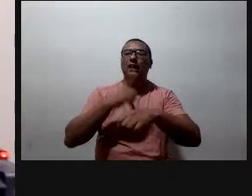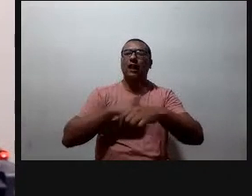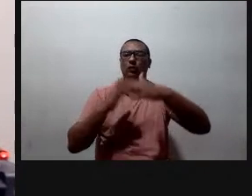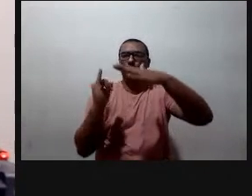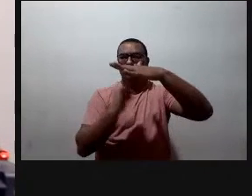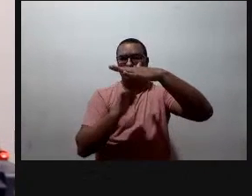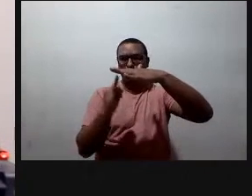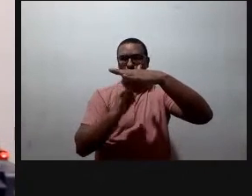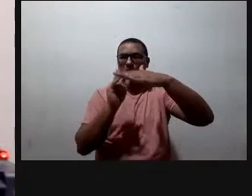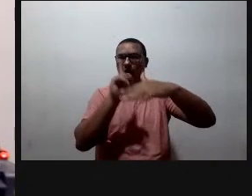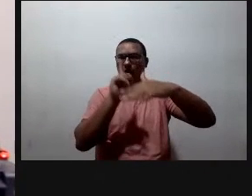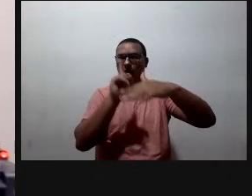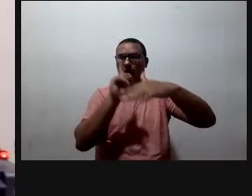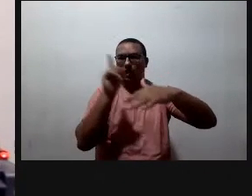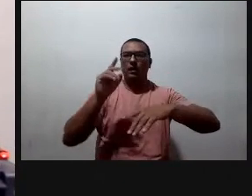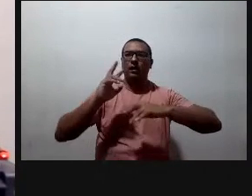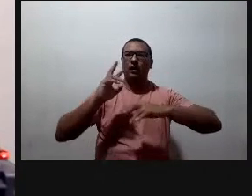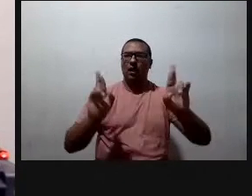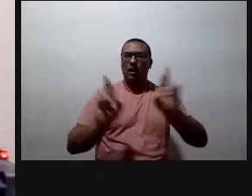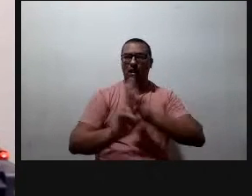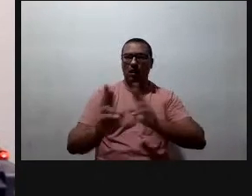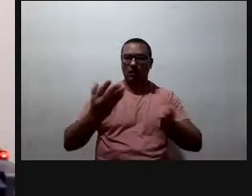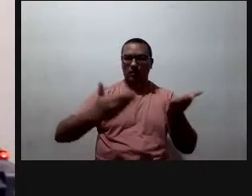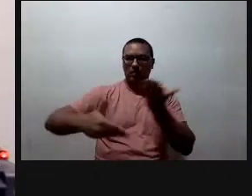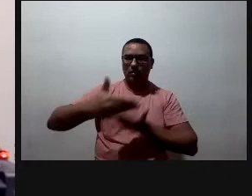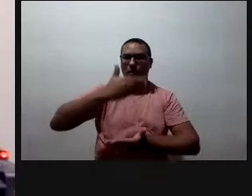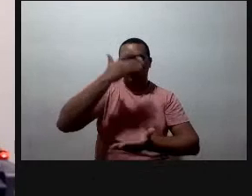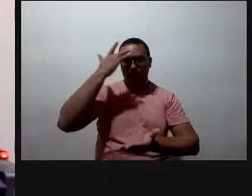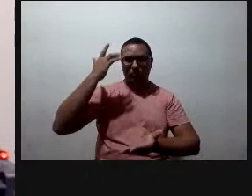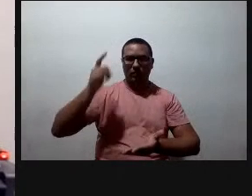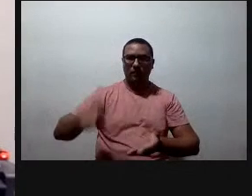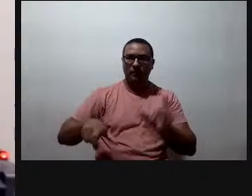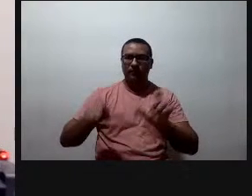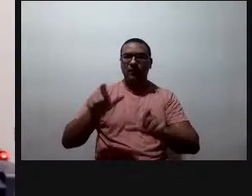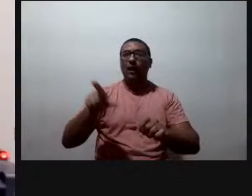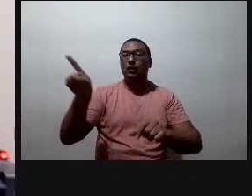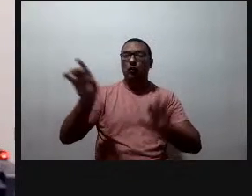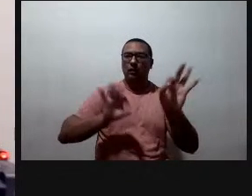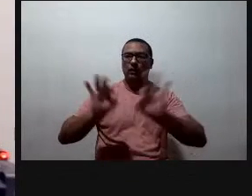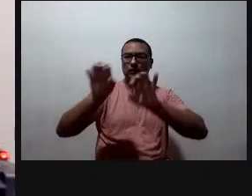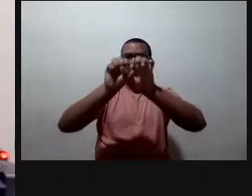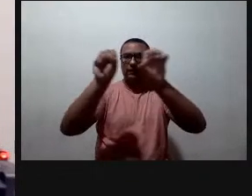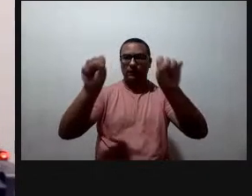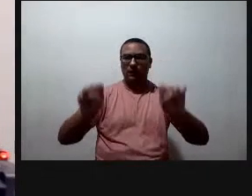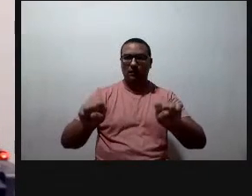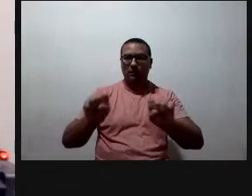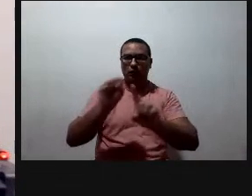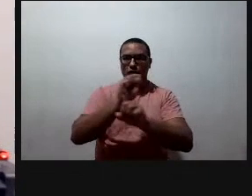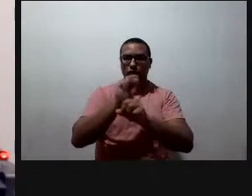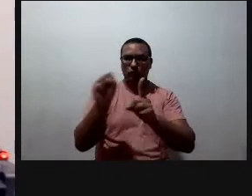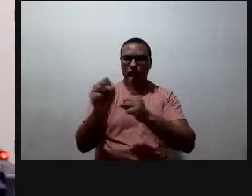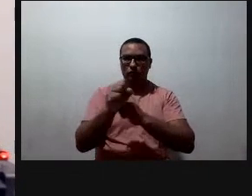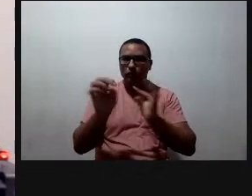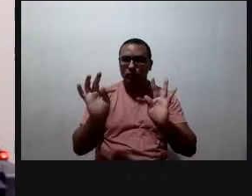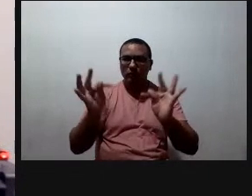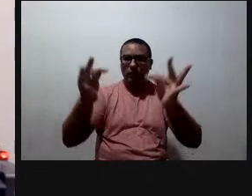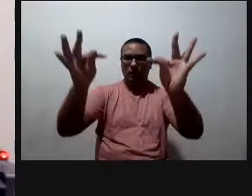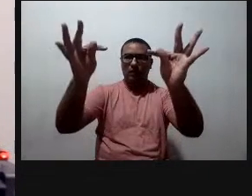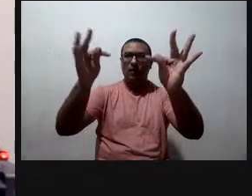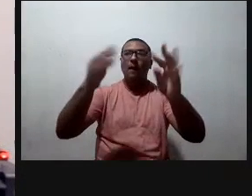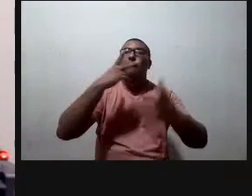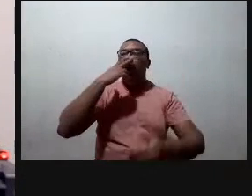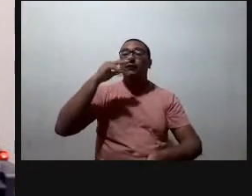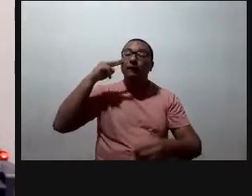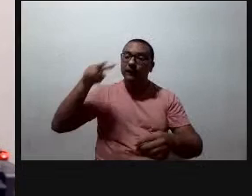Humanas. Eles foram os propositores de um negócio chamado sistema sociotécnico, que é a junção. Eles disseram, não adianta você só olhar para a